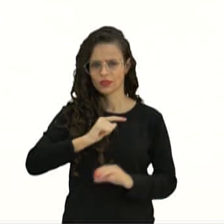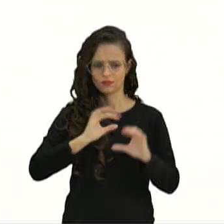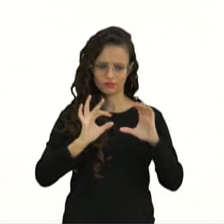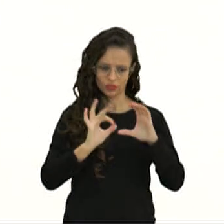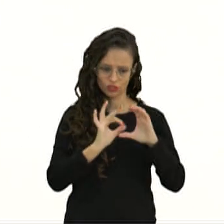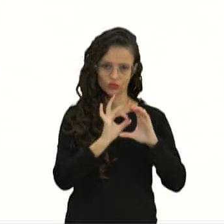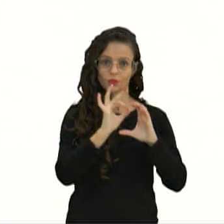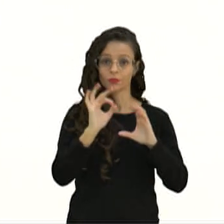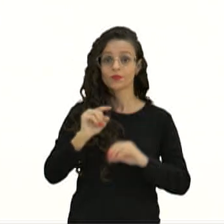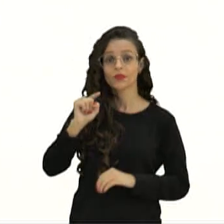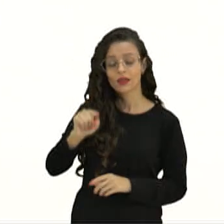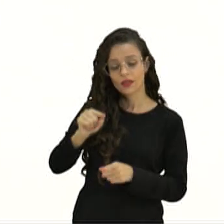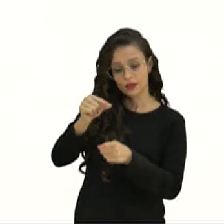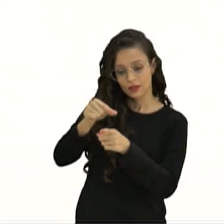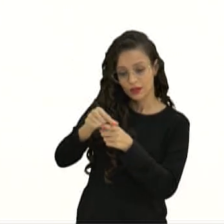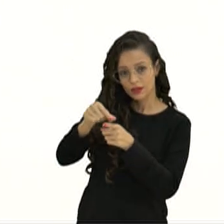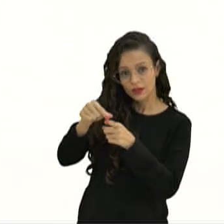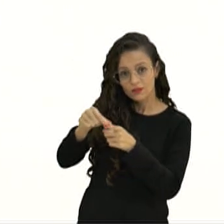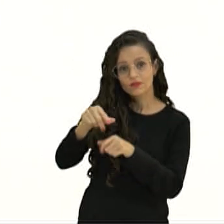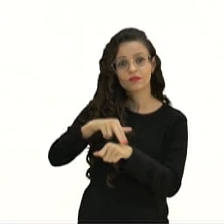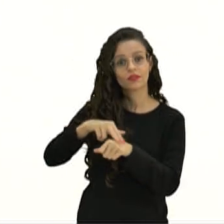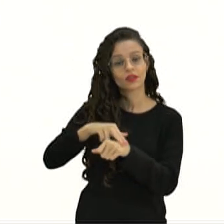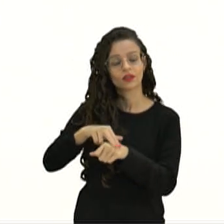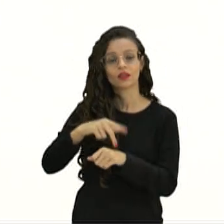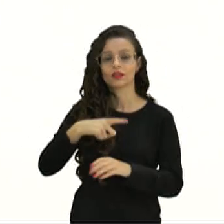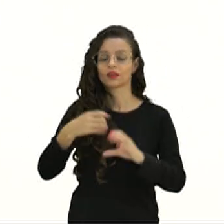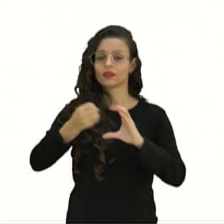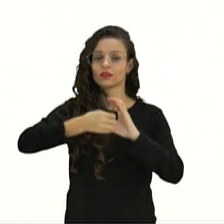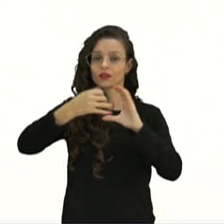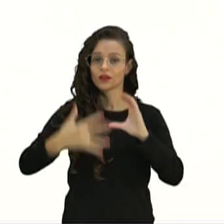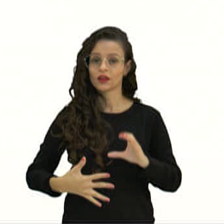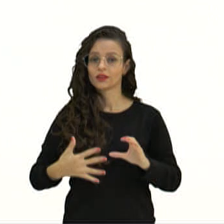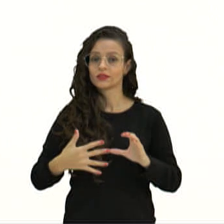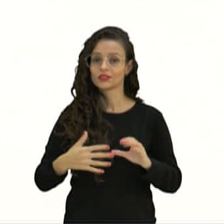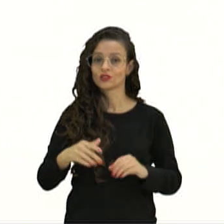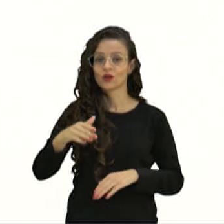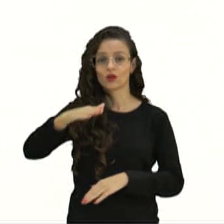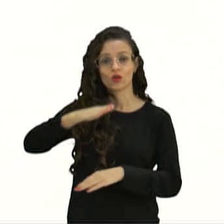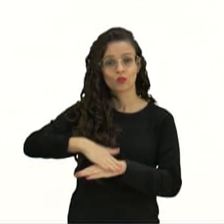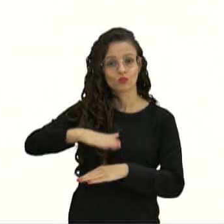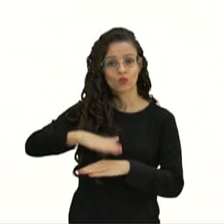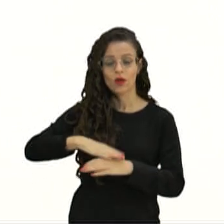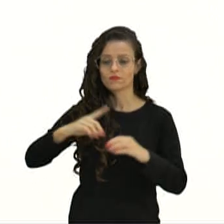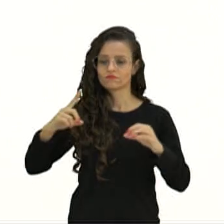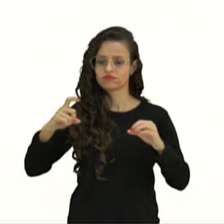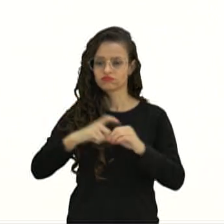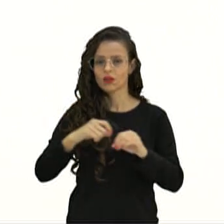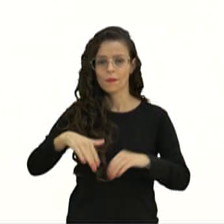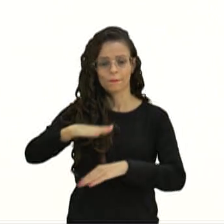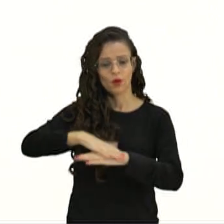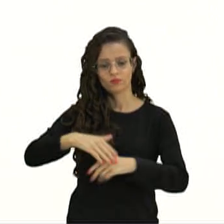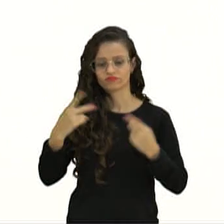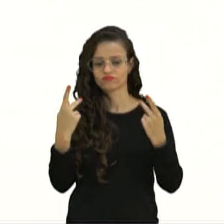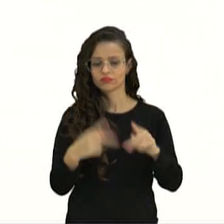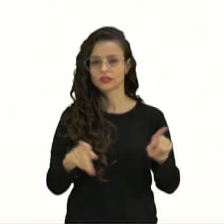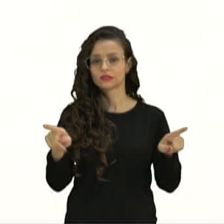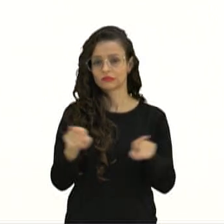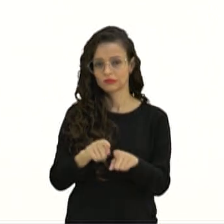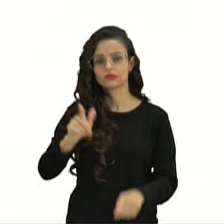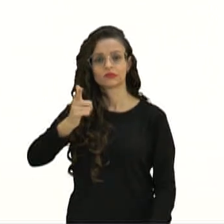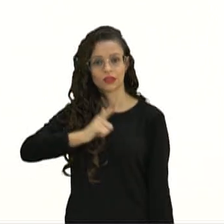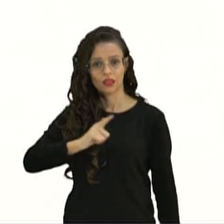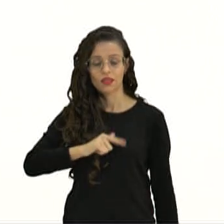As ervilhas, como características, elas possuem autofecundação. O que é autofecundação? As